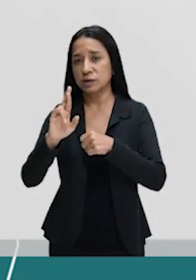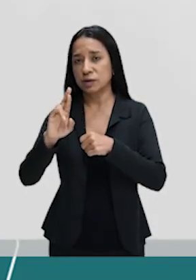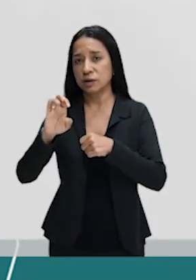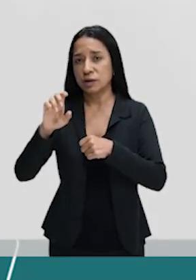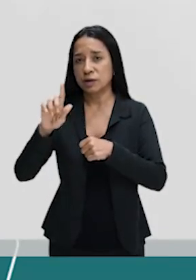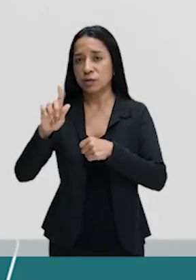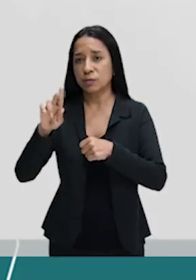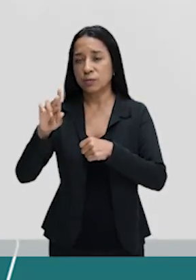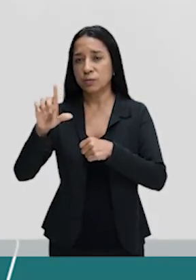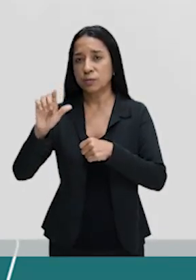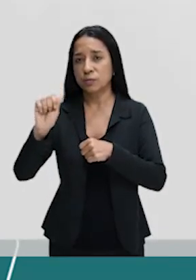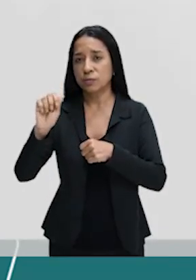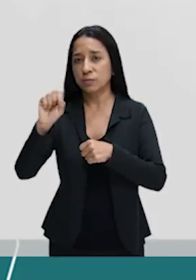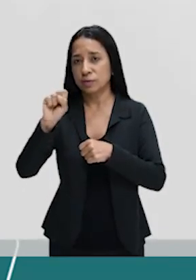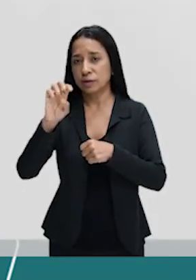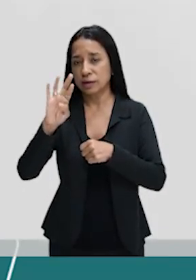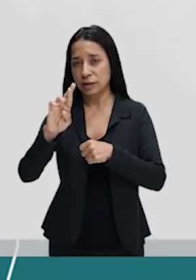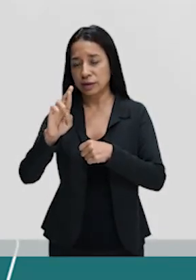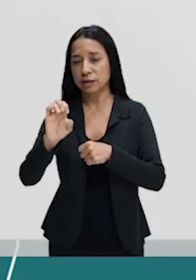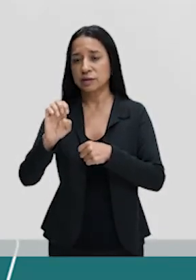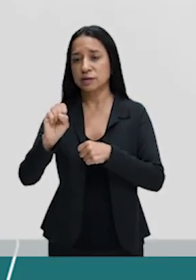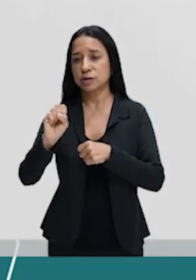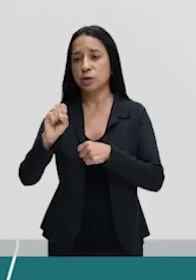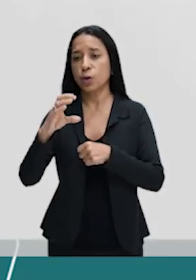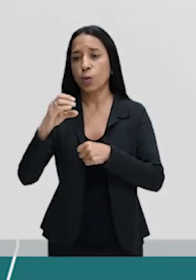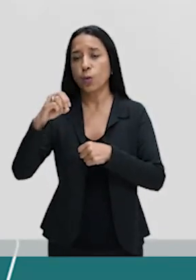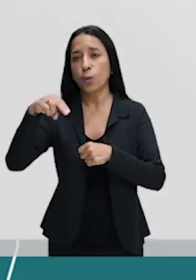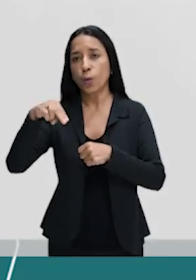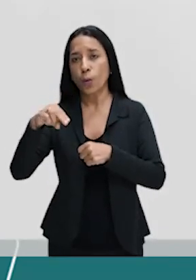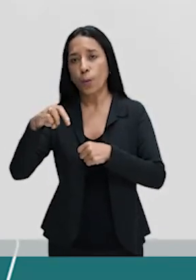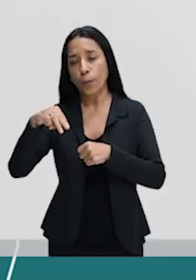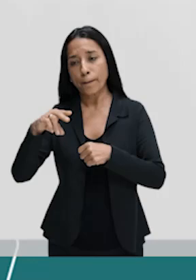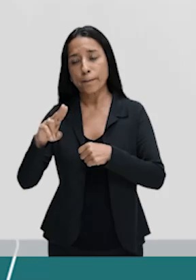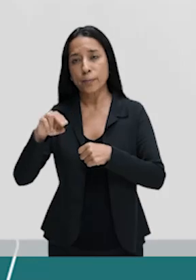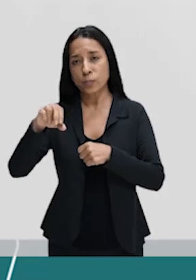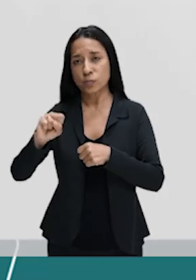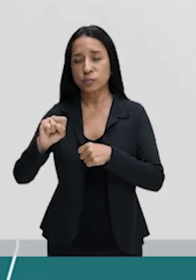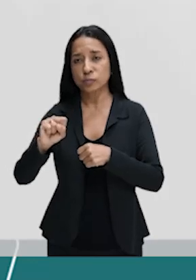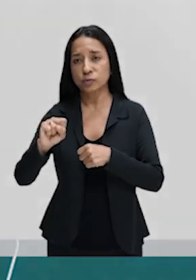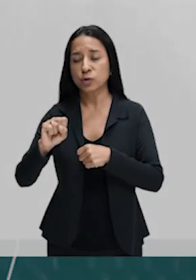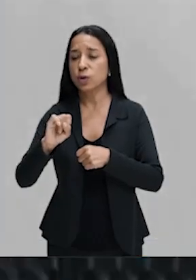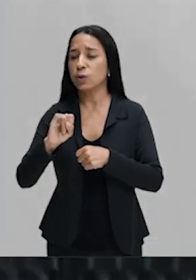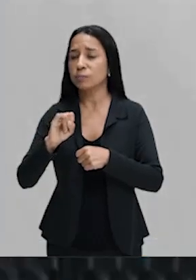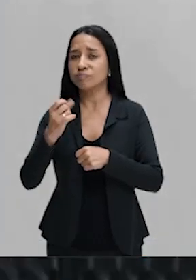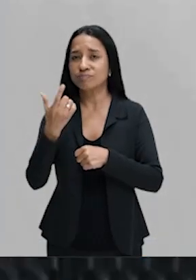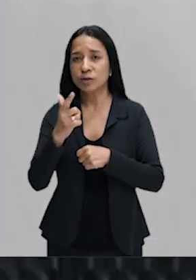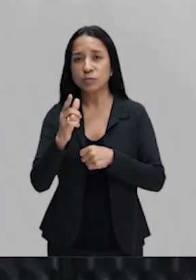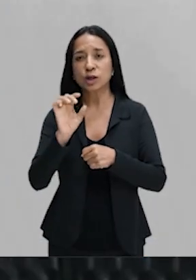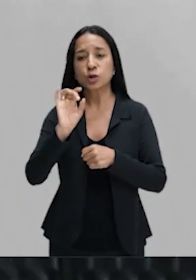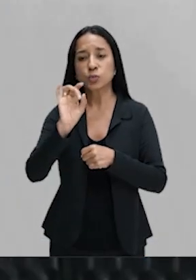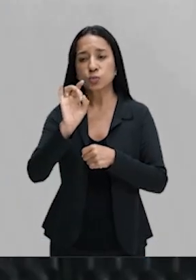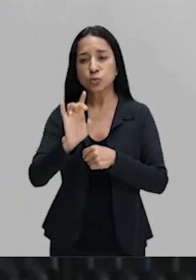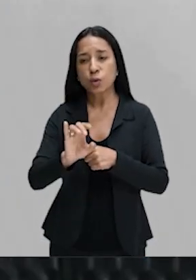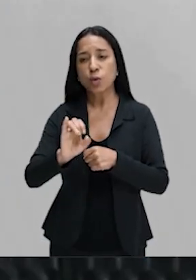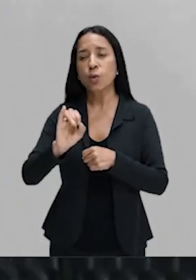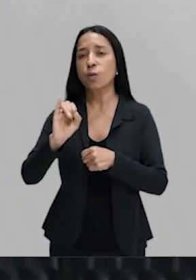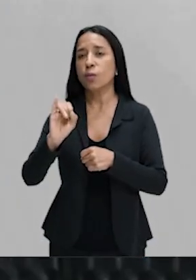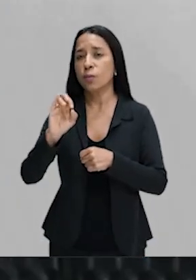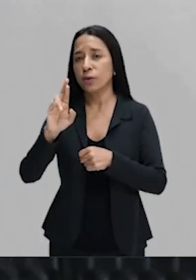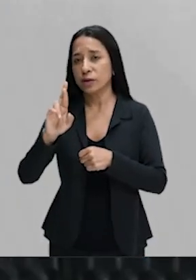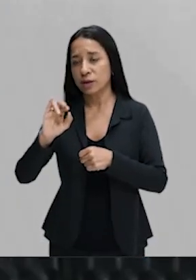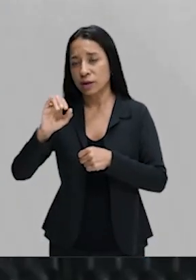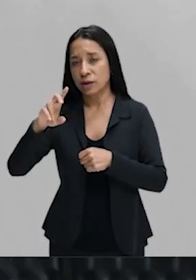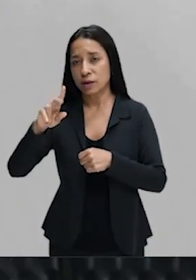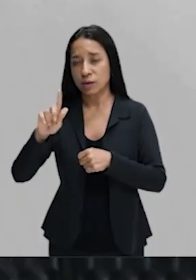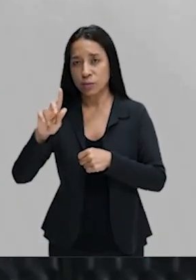indicativo, verbos irregulares comuns. Só que eu não trouxe só os irregulares, tá? Então, eu fiz um apanhado dos 20